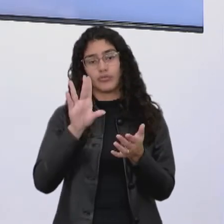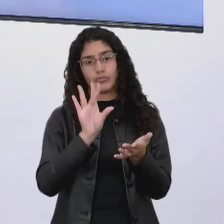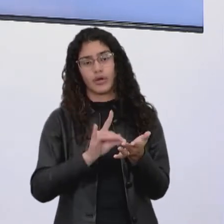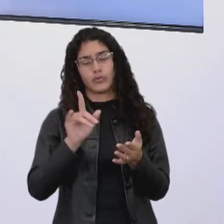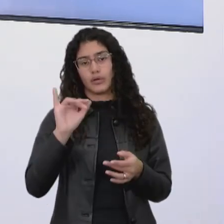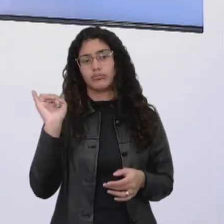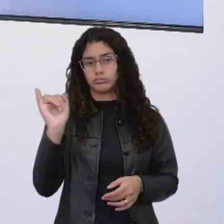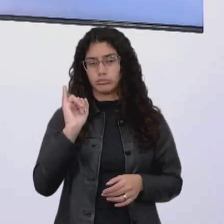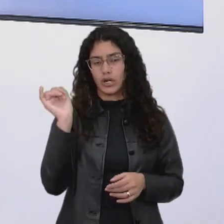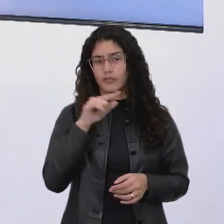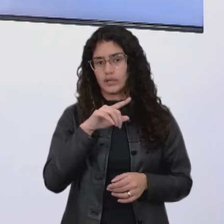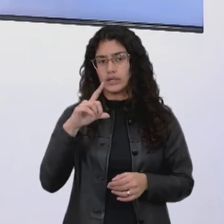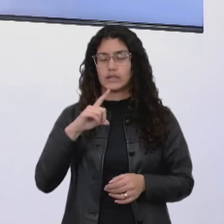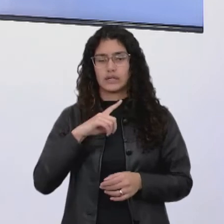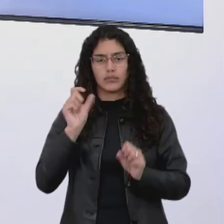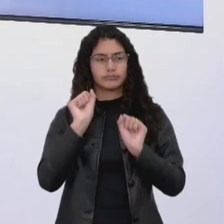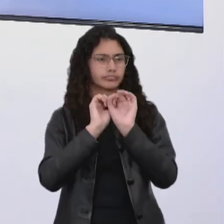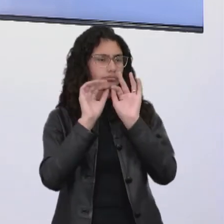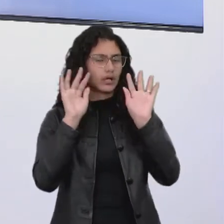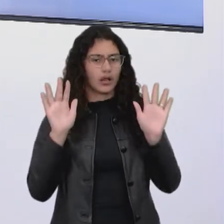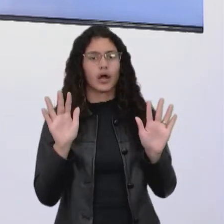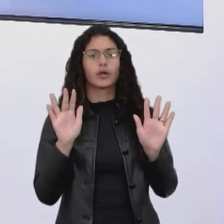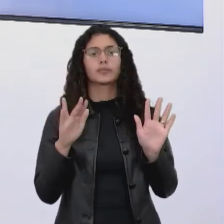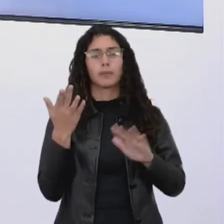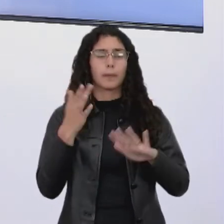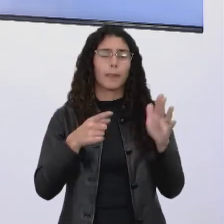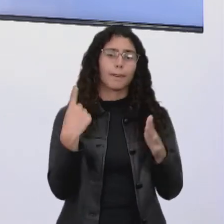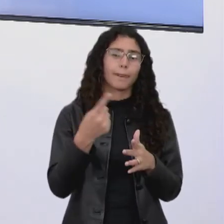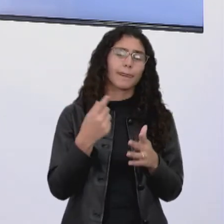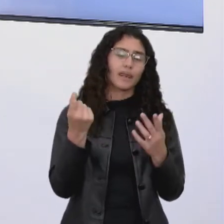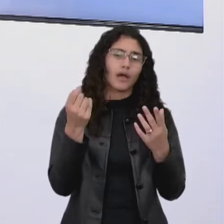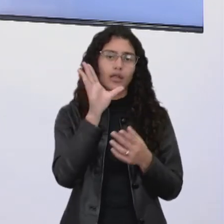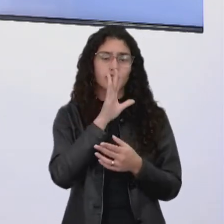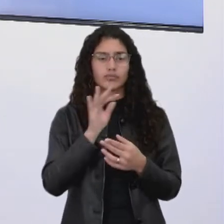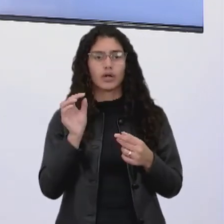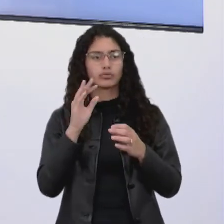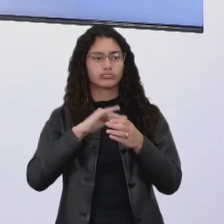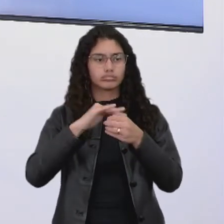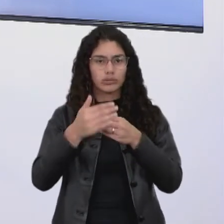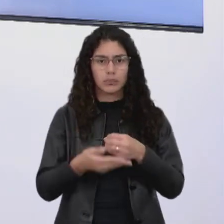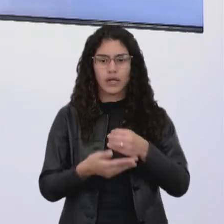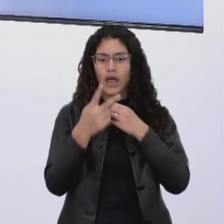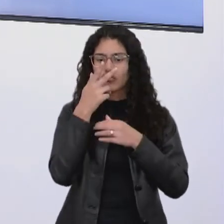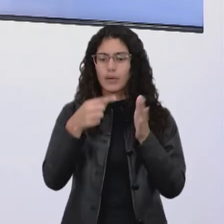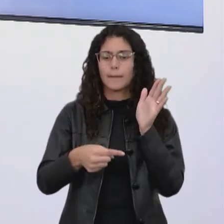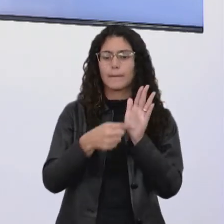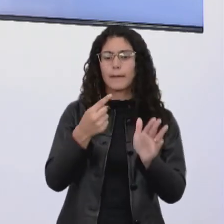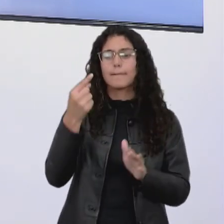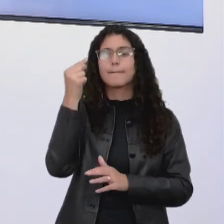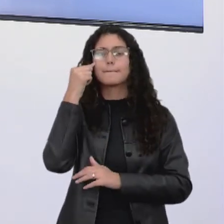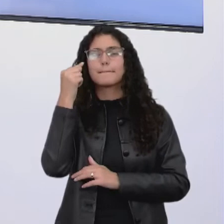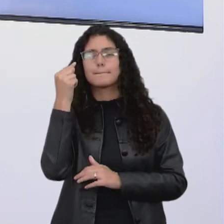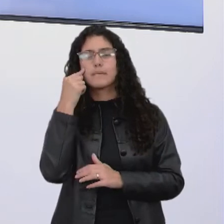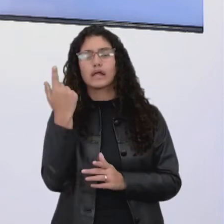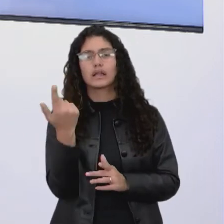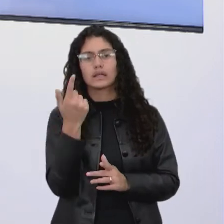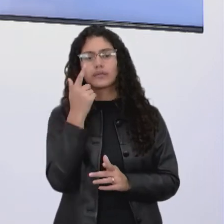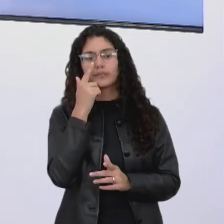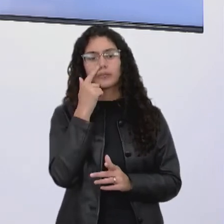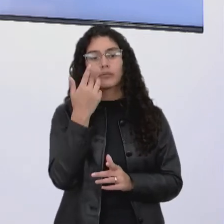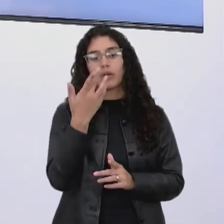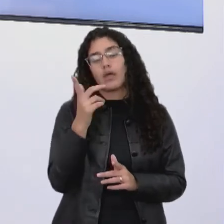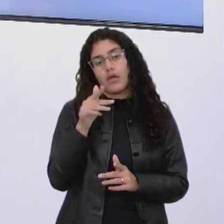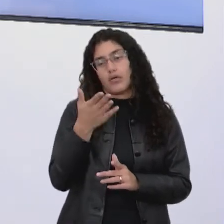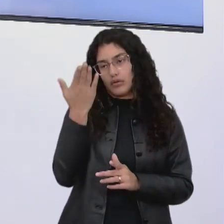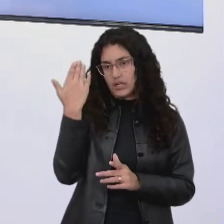muito importante vocês terem isso claro. Porque normalmente quando a gente fala de sustentabilidade, eu acho que a primeira coisa que vem na nossa cabeça, pelo menos